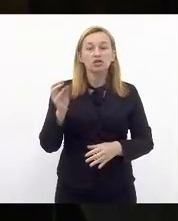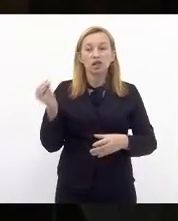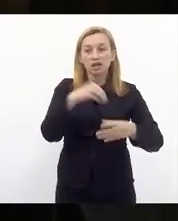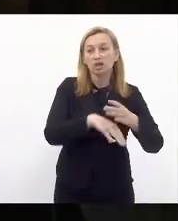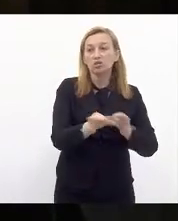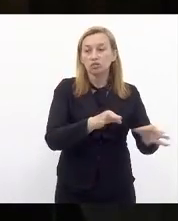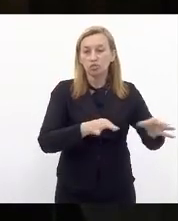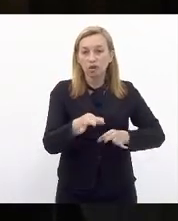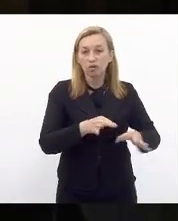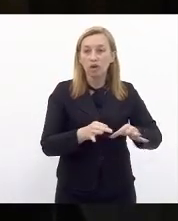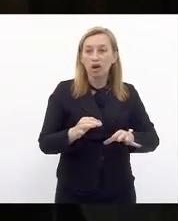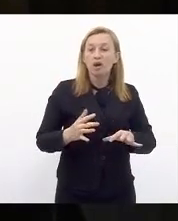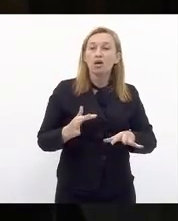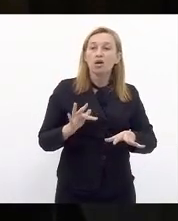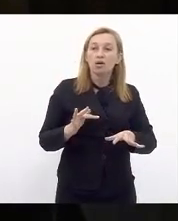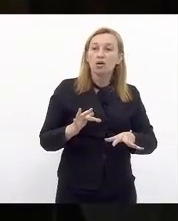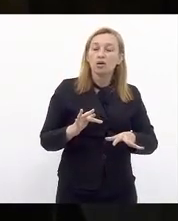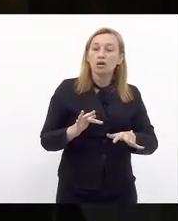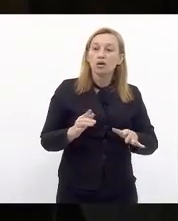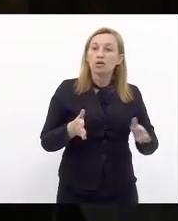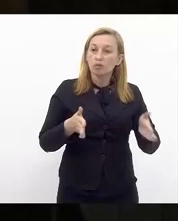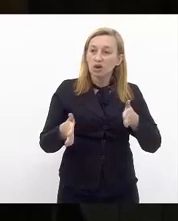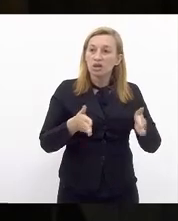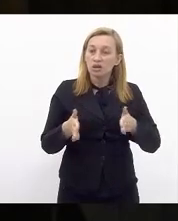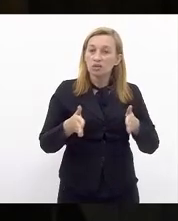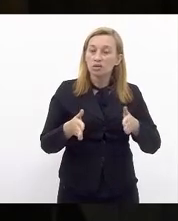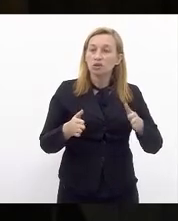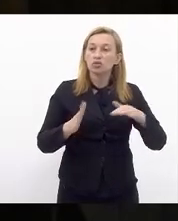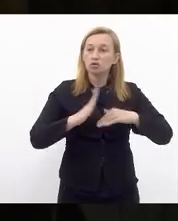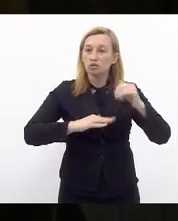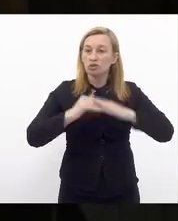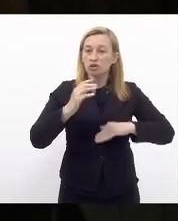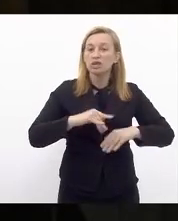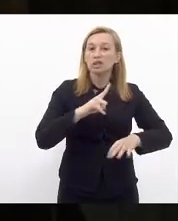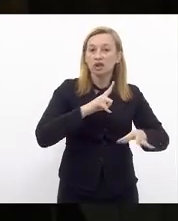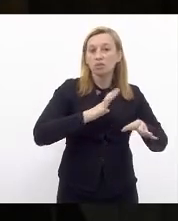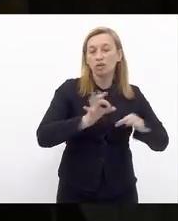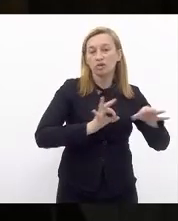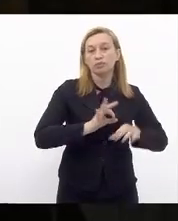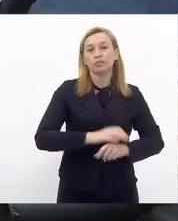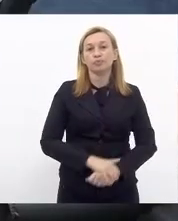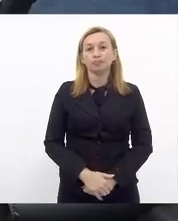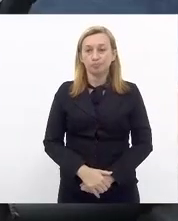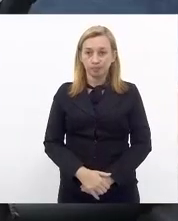tem que tar no plano e a previsão de que esses profissionais vão ter planos